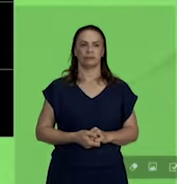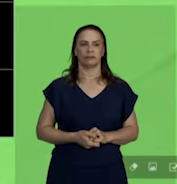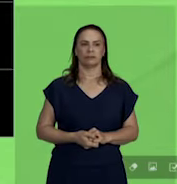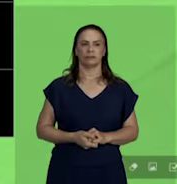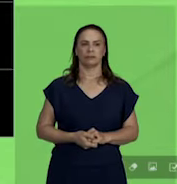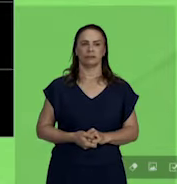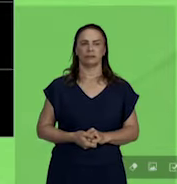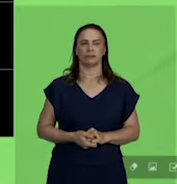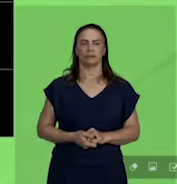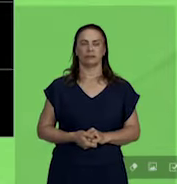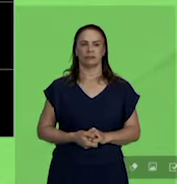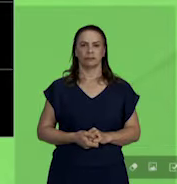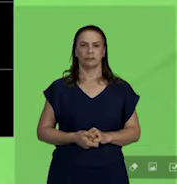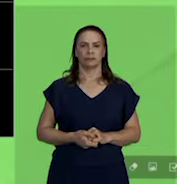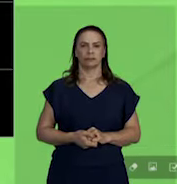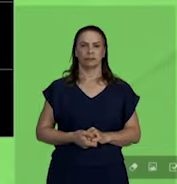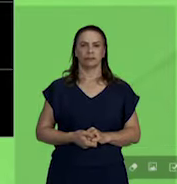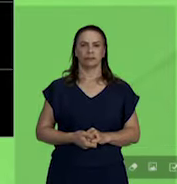Expiração.